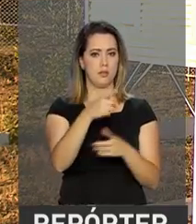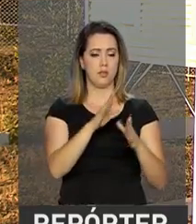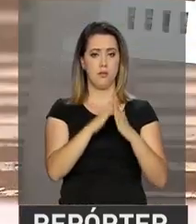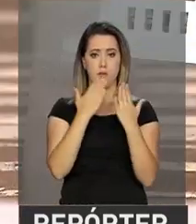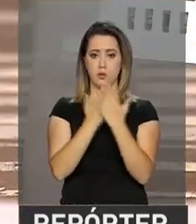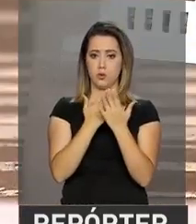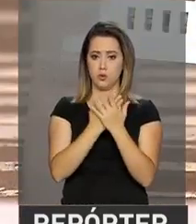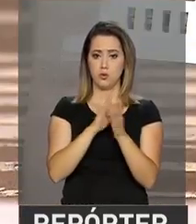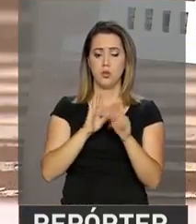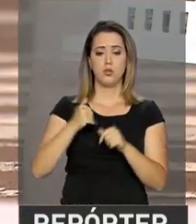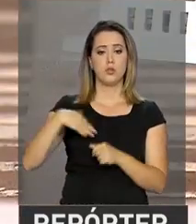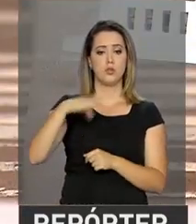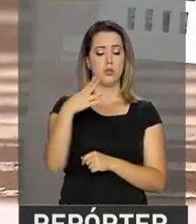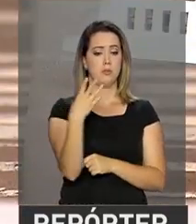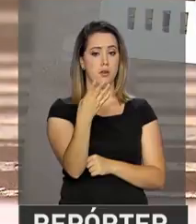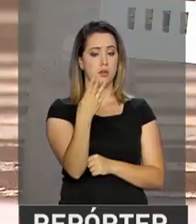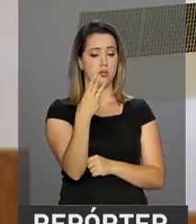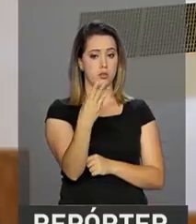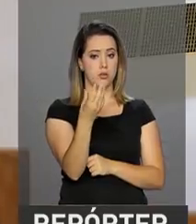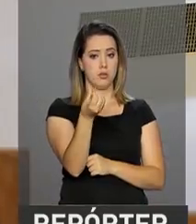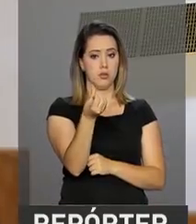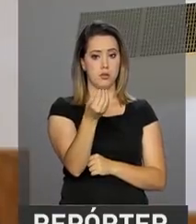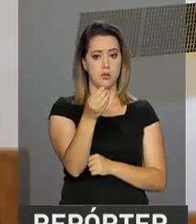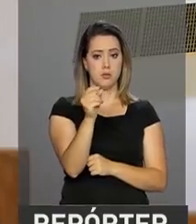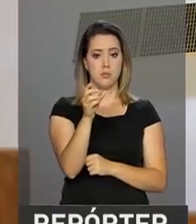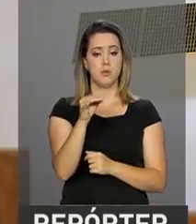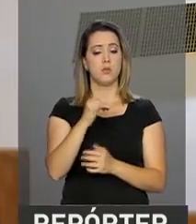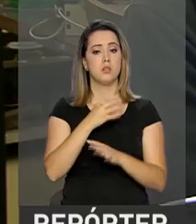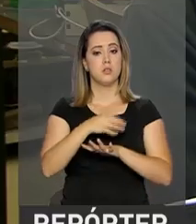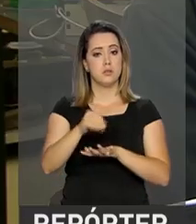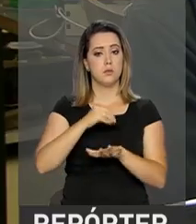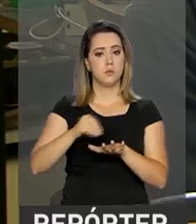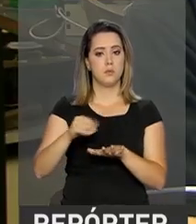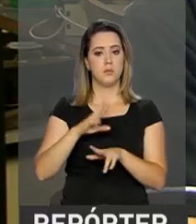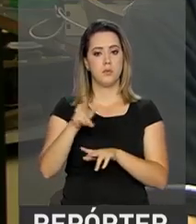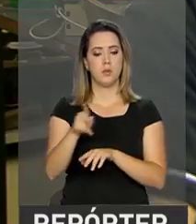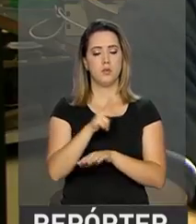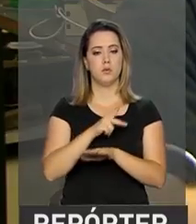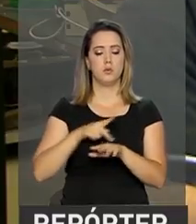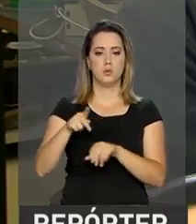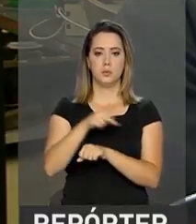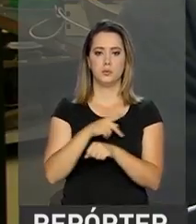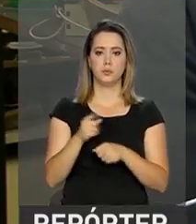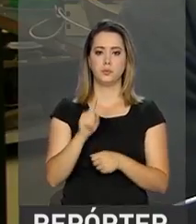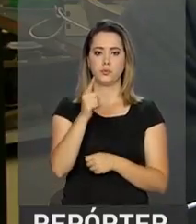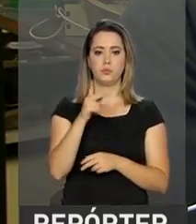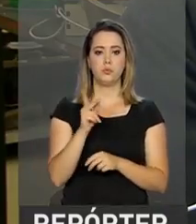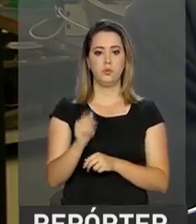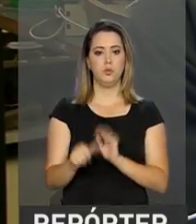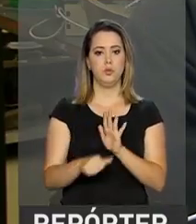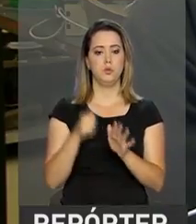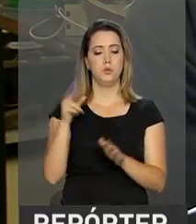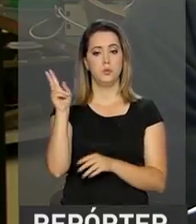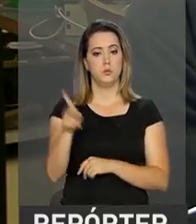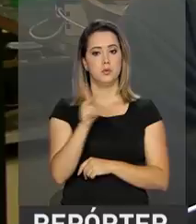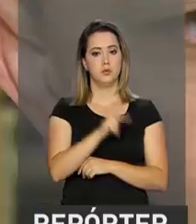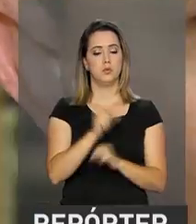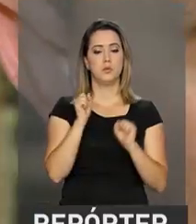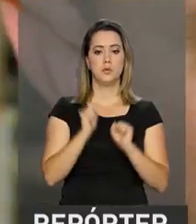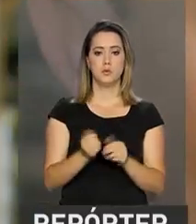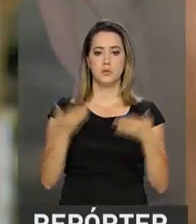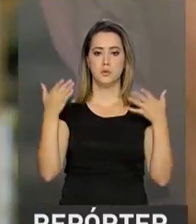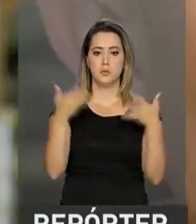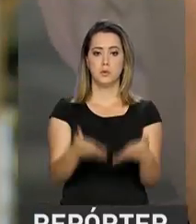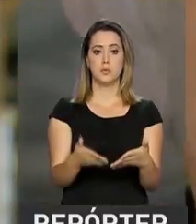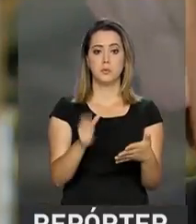já armazenou mais de 3.600 dados pelo país isaías foi um dos primeiros professores habilitados para participar